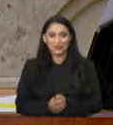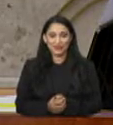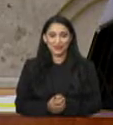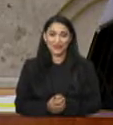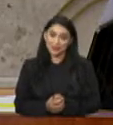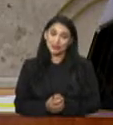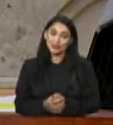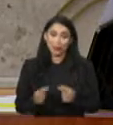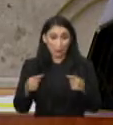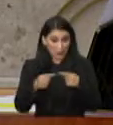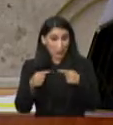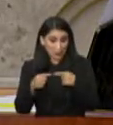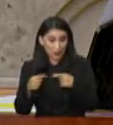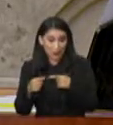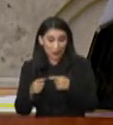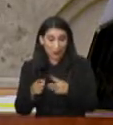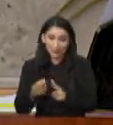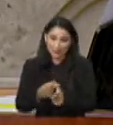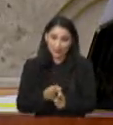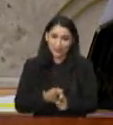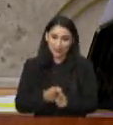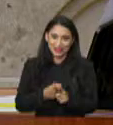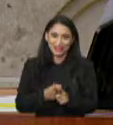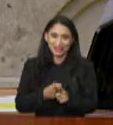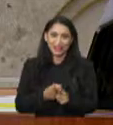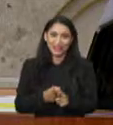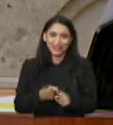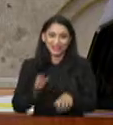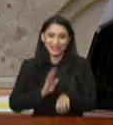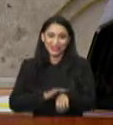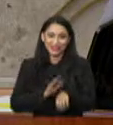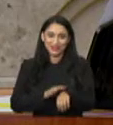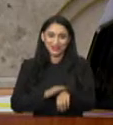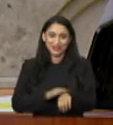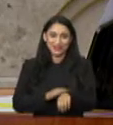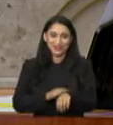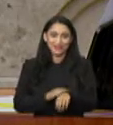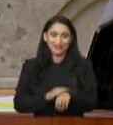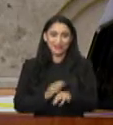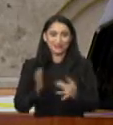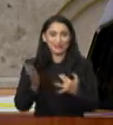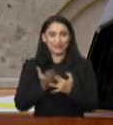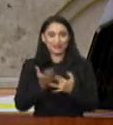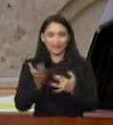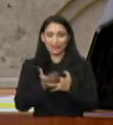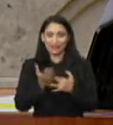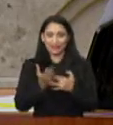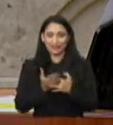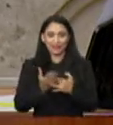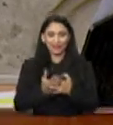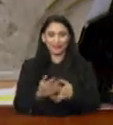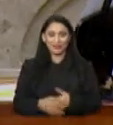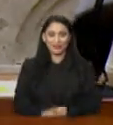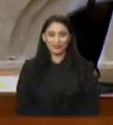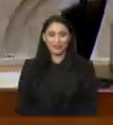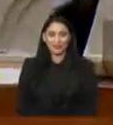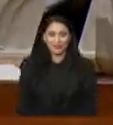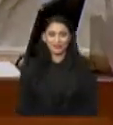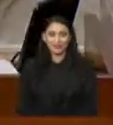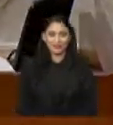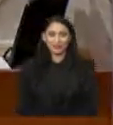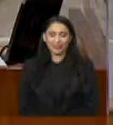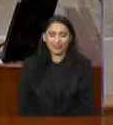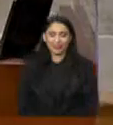ponto de combo eu suspensa a sessão pelo tempo dental para voltar